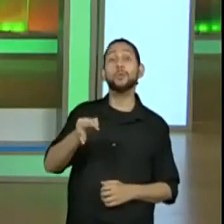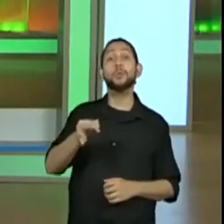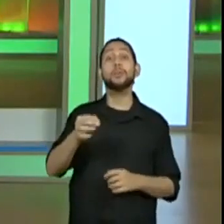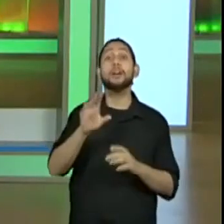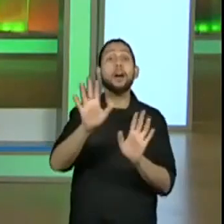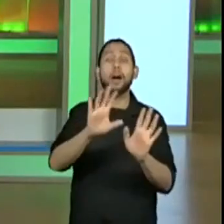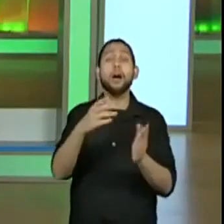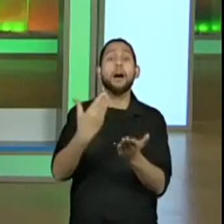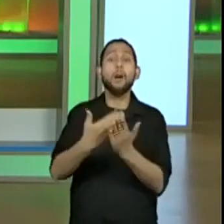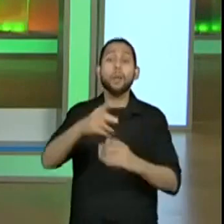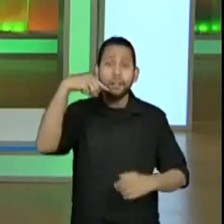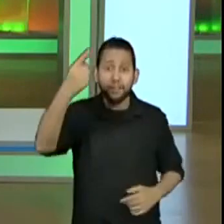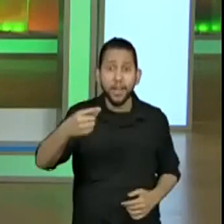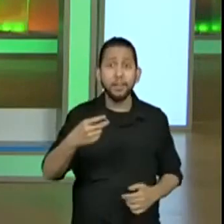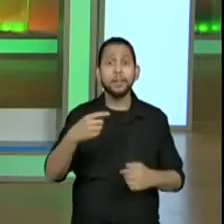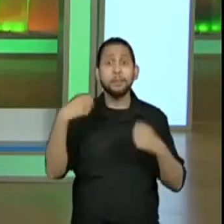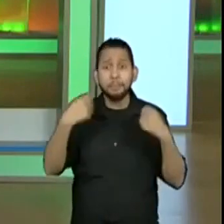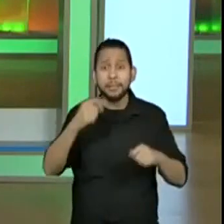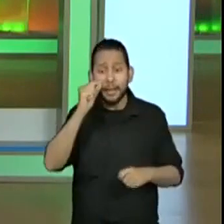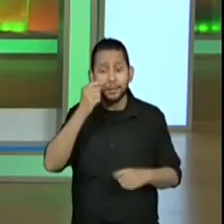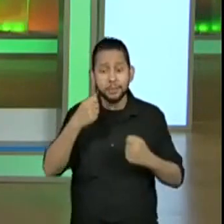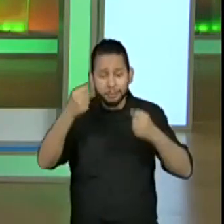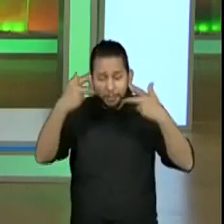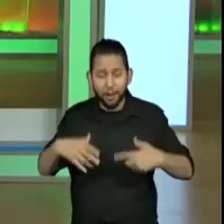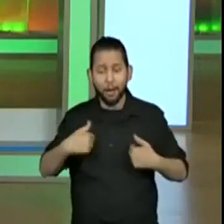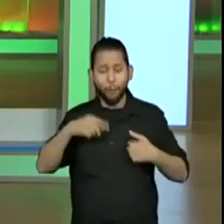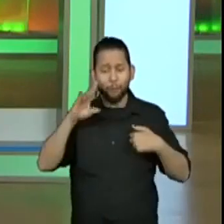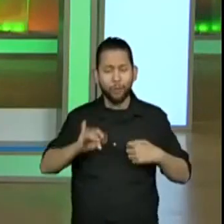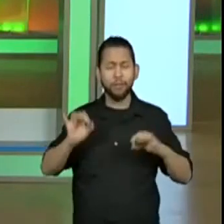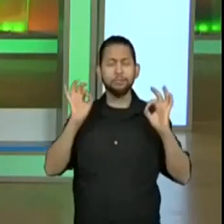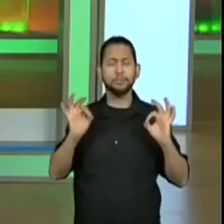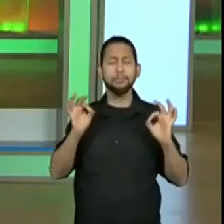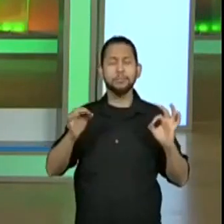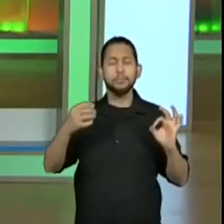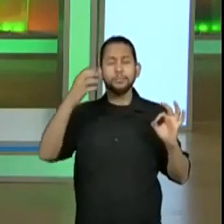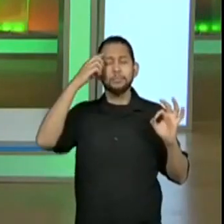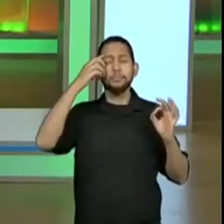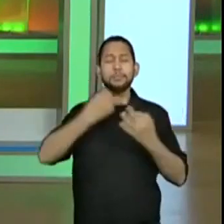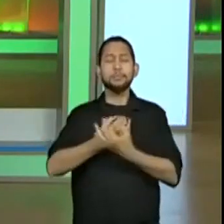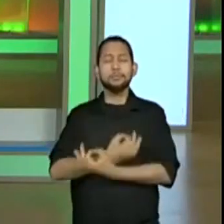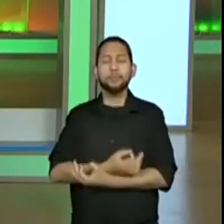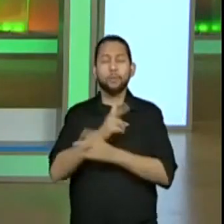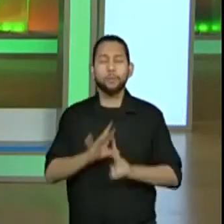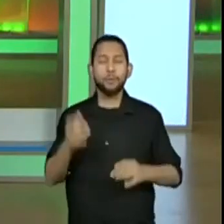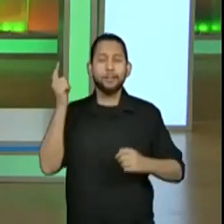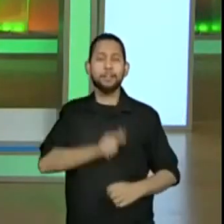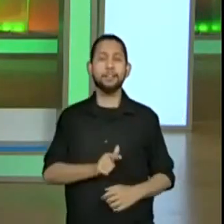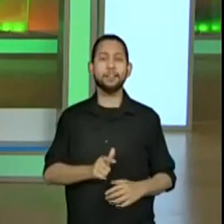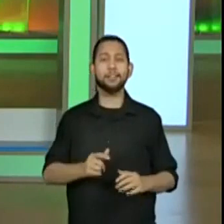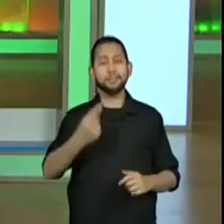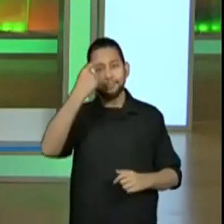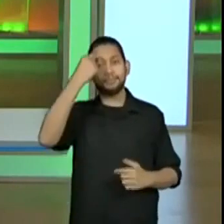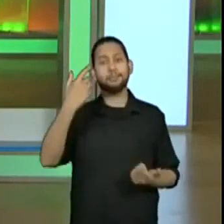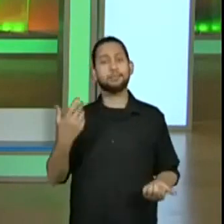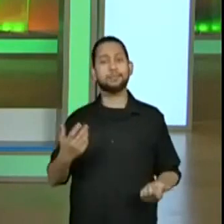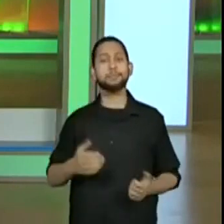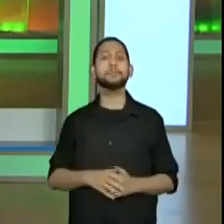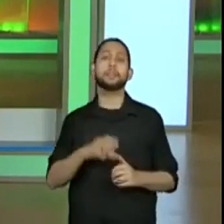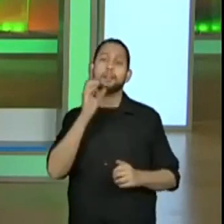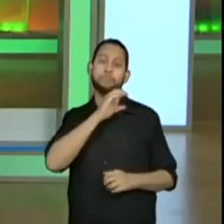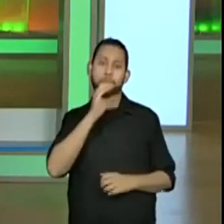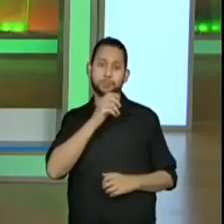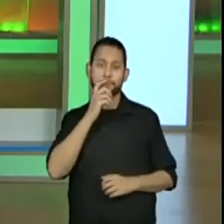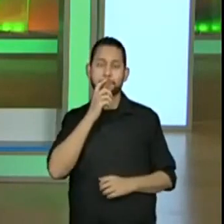vai ganhar. Ela Sim, aprendeu também. Eu sempre vou ganhar, gente. Não é? Calma. Mas, calma aí. Lembrando, a primeira